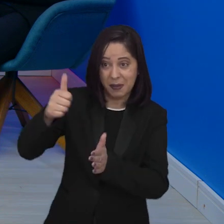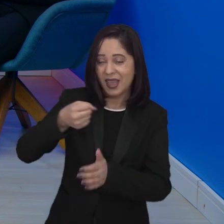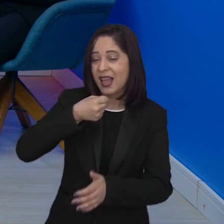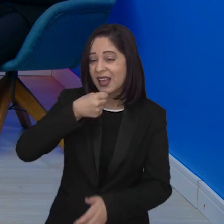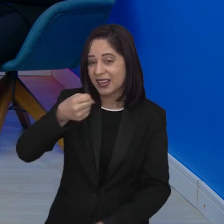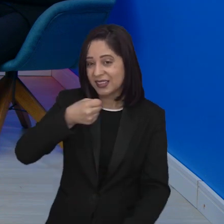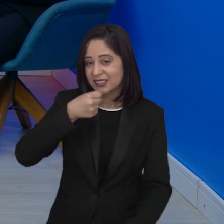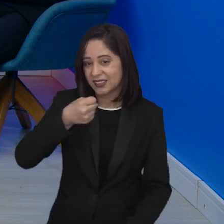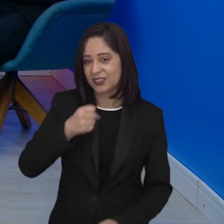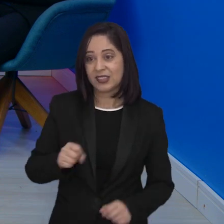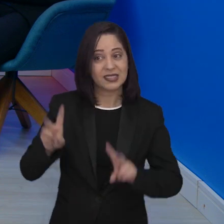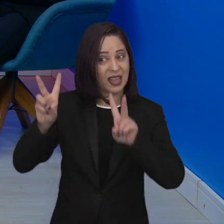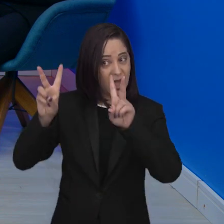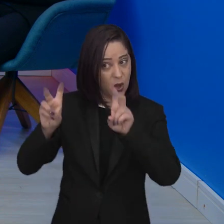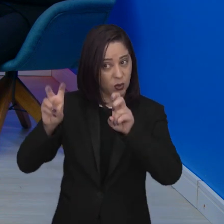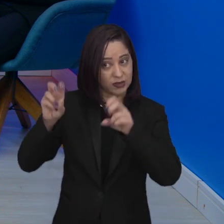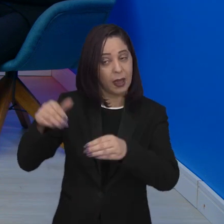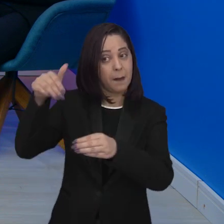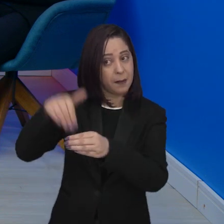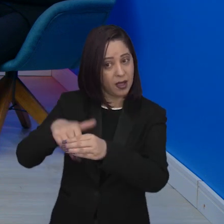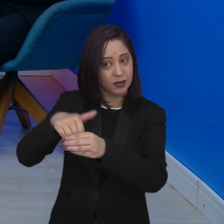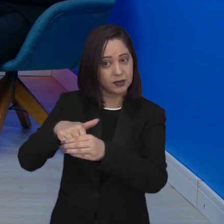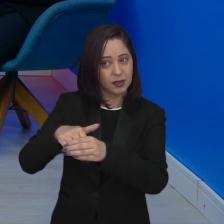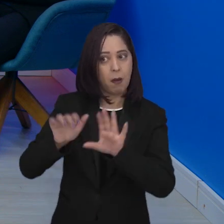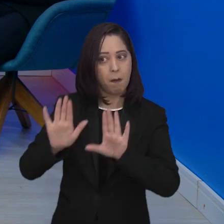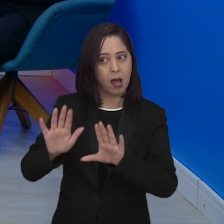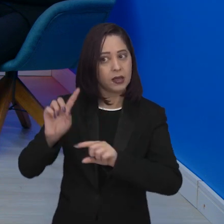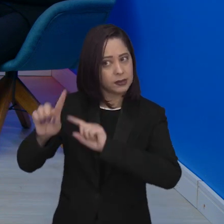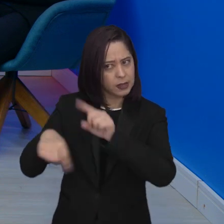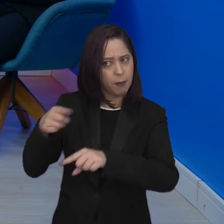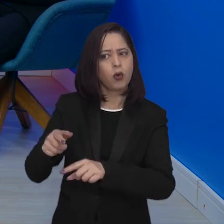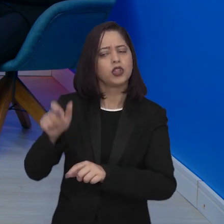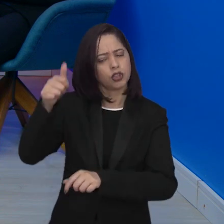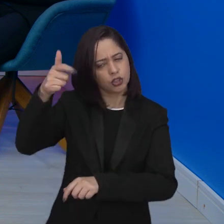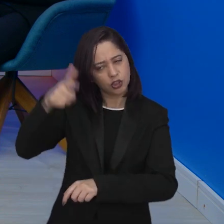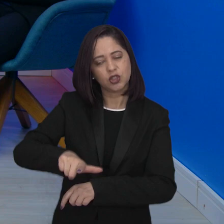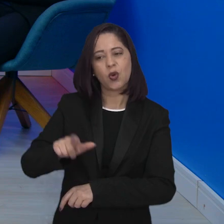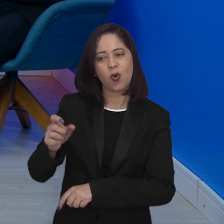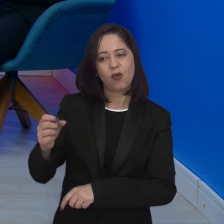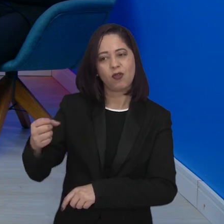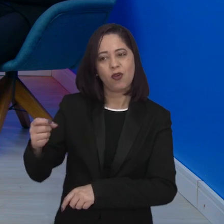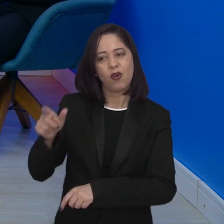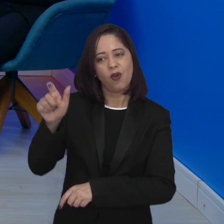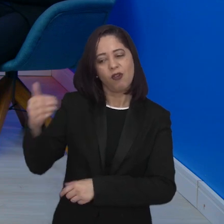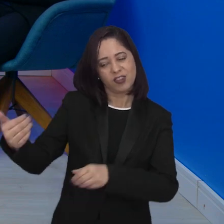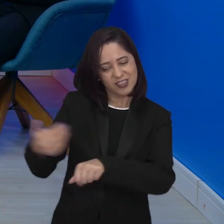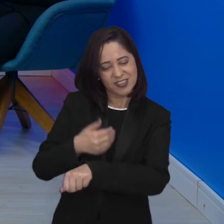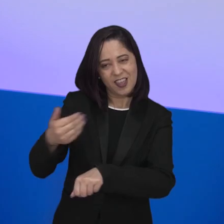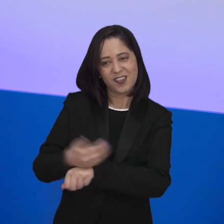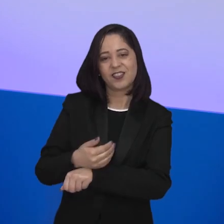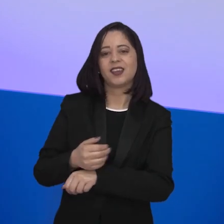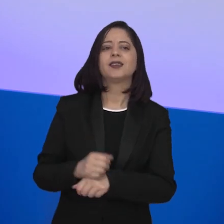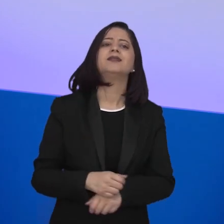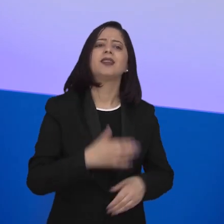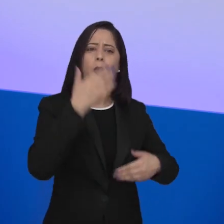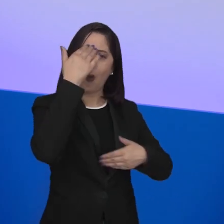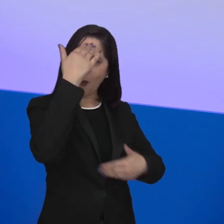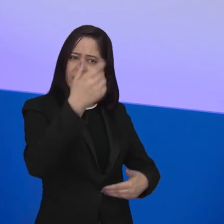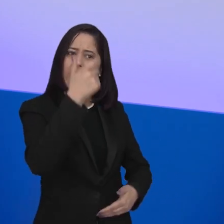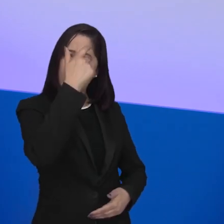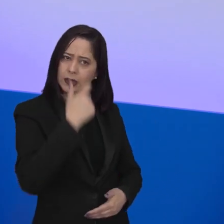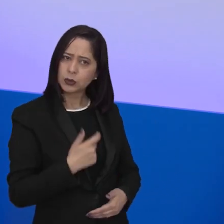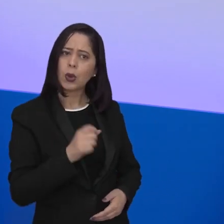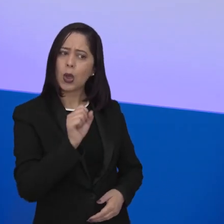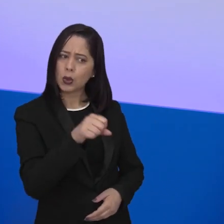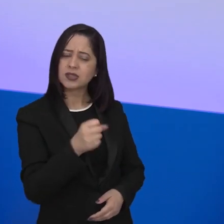nossa primeira entrevista do Cidadania em Pauta, mas já reforçar que a gente sempre vai contar com a sua presença aqui, né? Pode contar comigo, eu agradeço